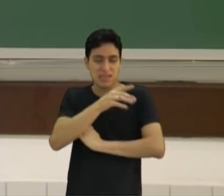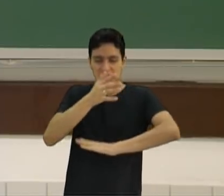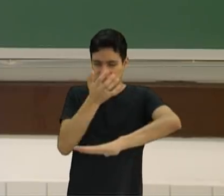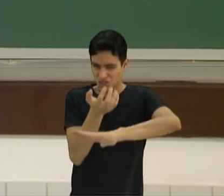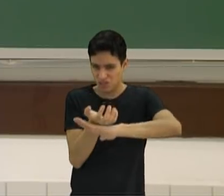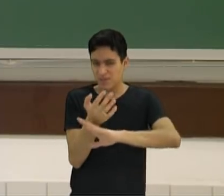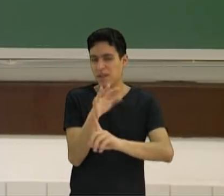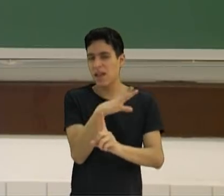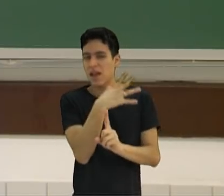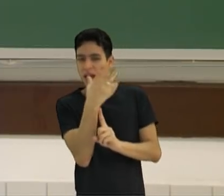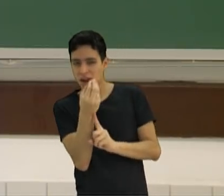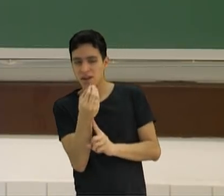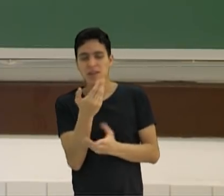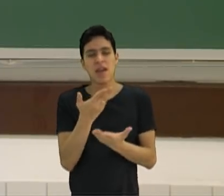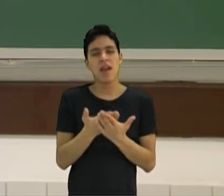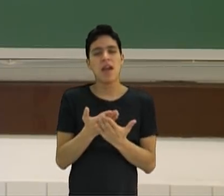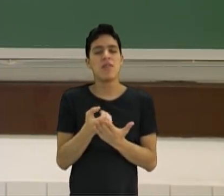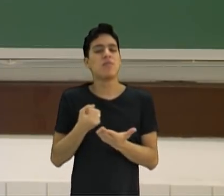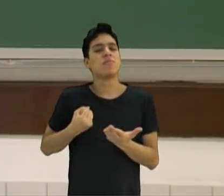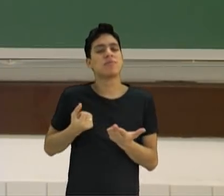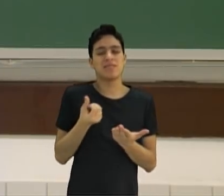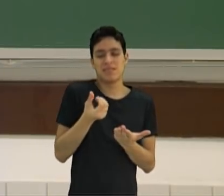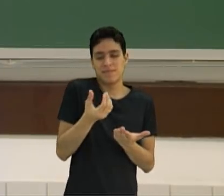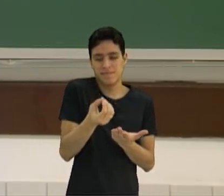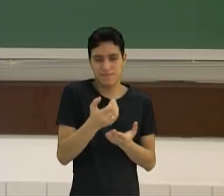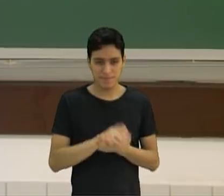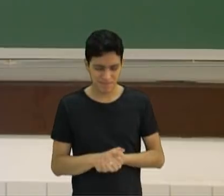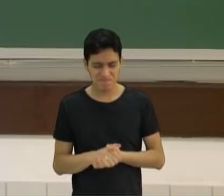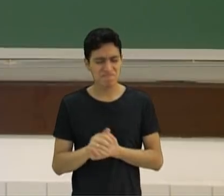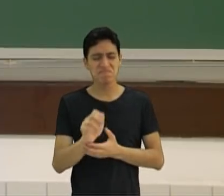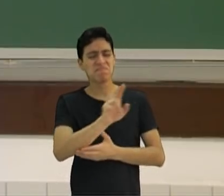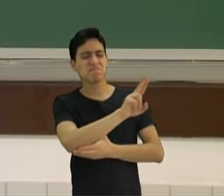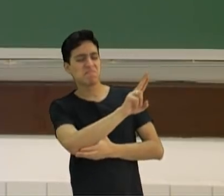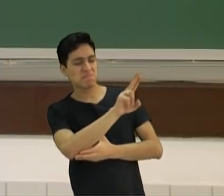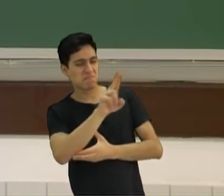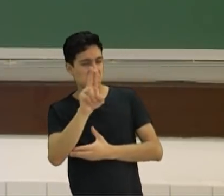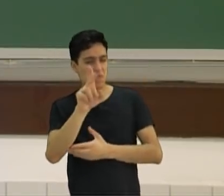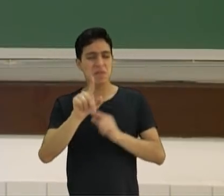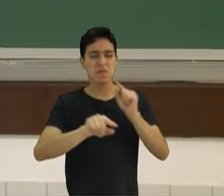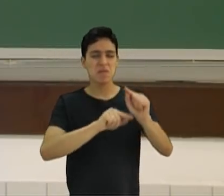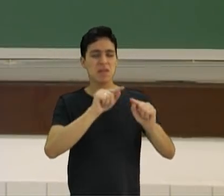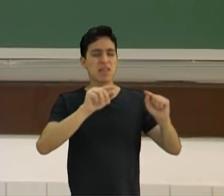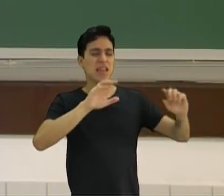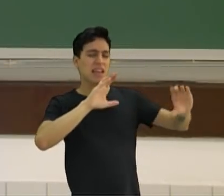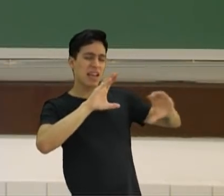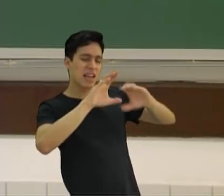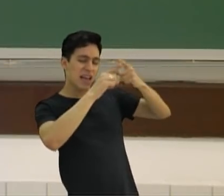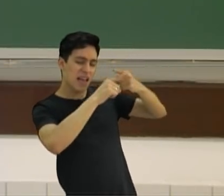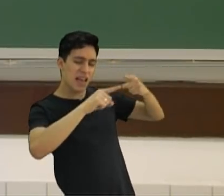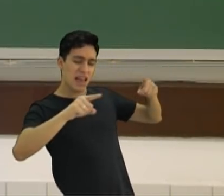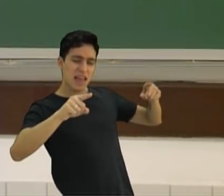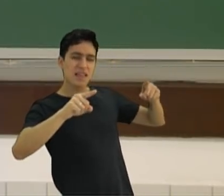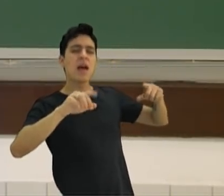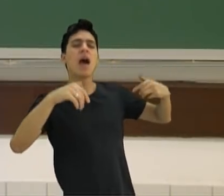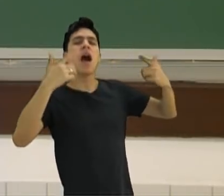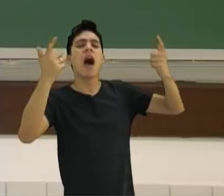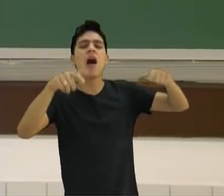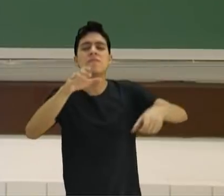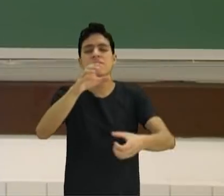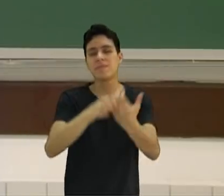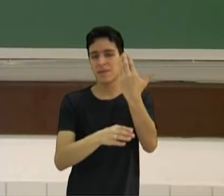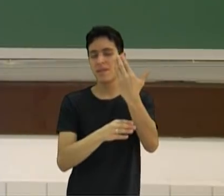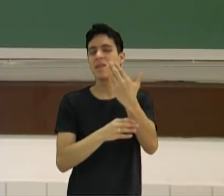disciplina de arte, aula de número 60, e ela se chama Cantos de Matriz Indígena e Africana.